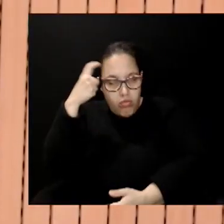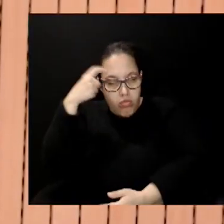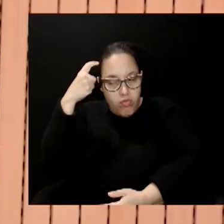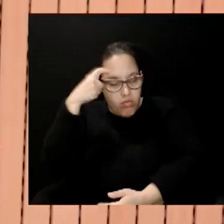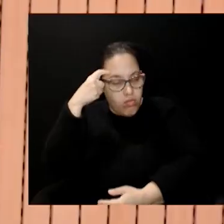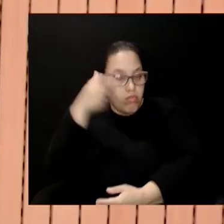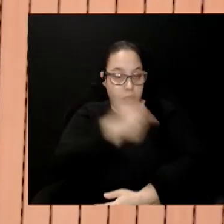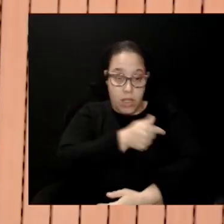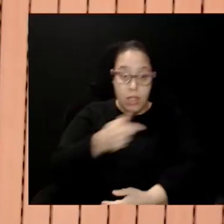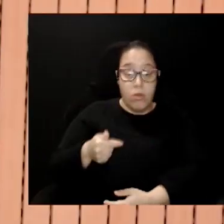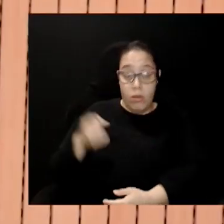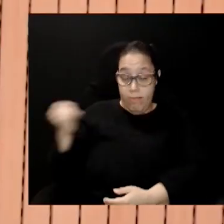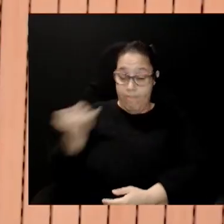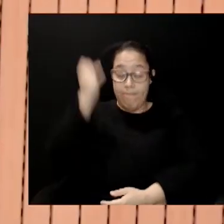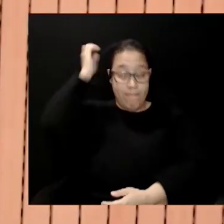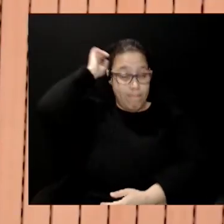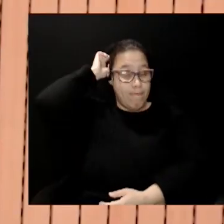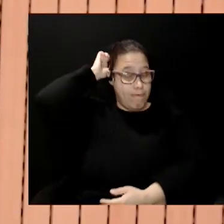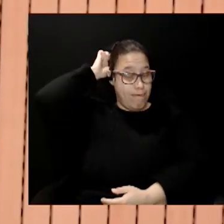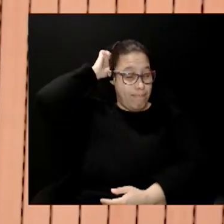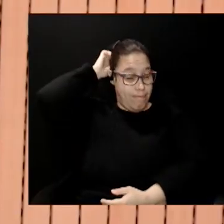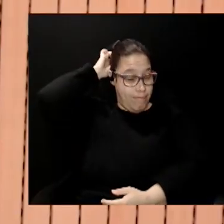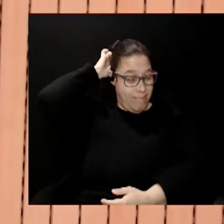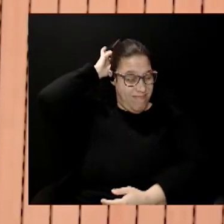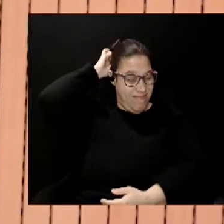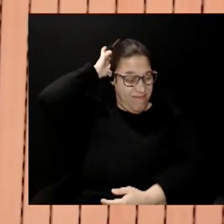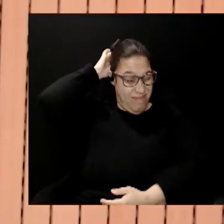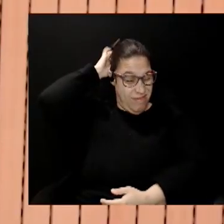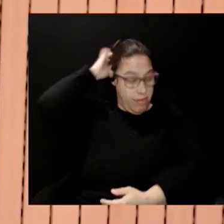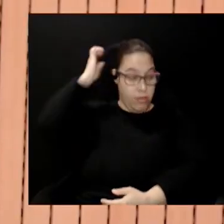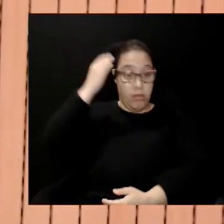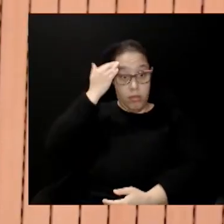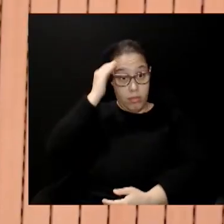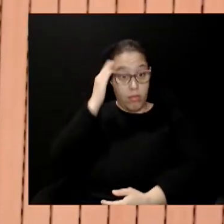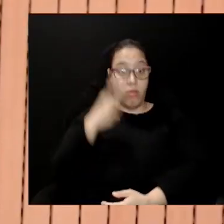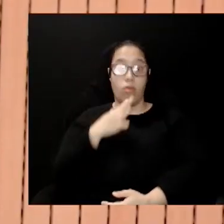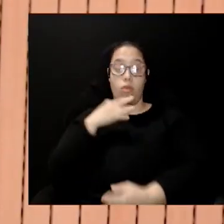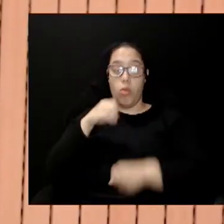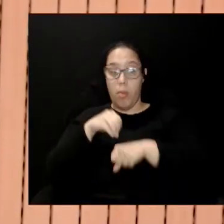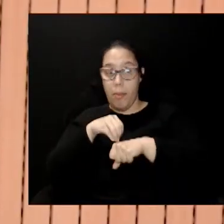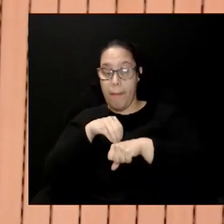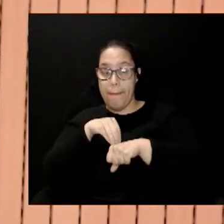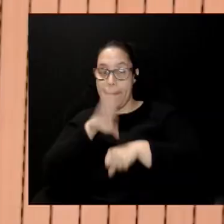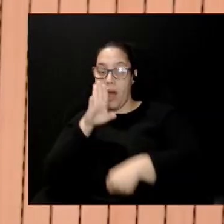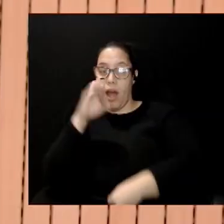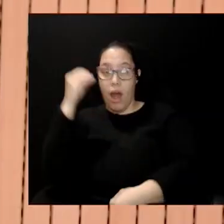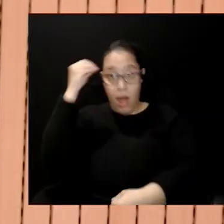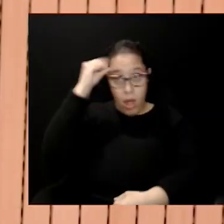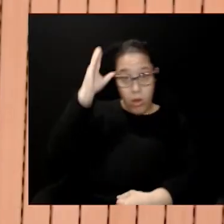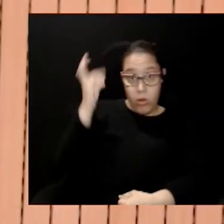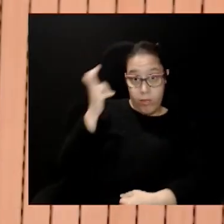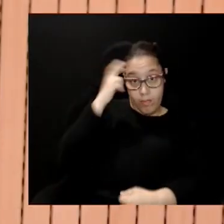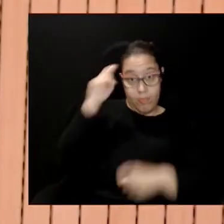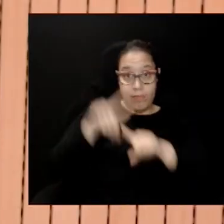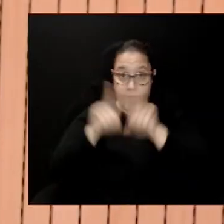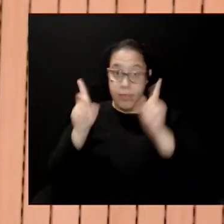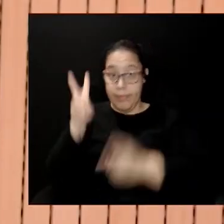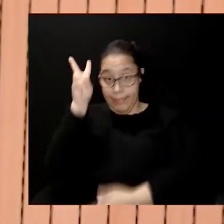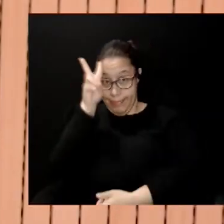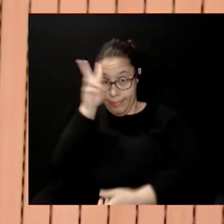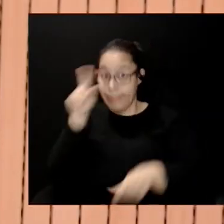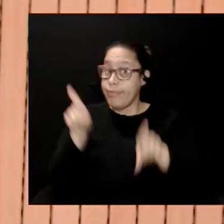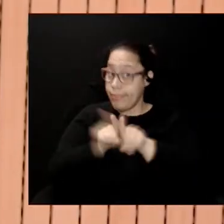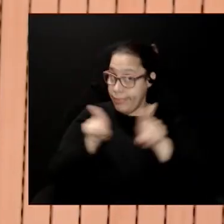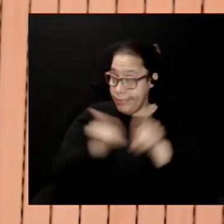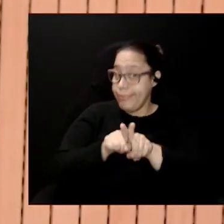é algo que deve estimular as pessoas a conhecerem um pouquinho mais, não só da nossa cultura, mas da nossa história, né? A gente precisa